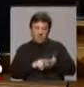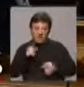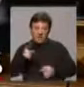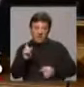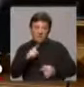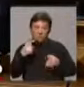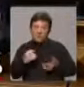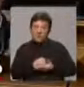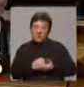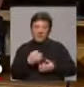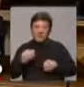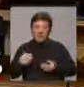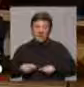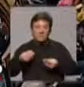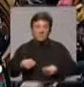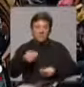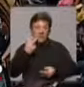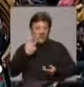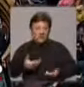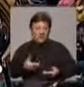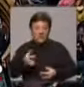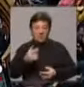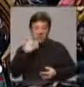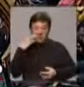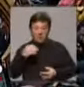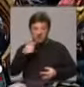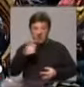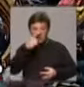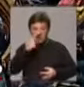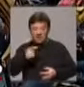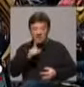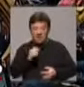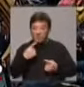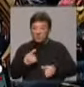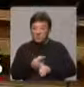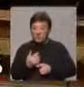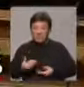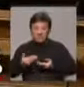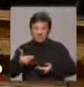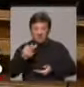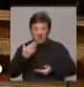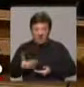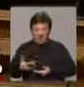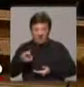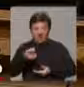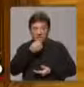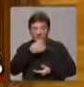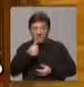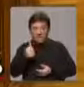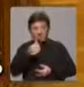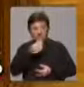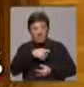não tem nada para apresentar no presente. E, normalmente, quem não tem para apresentar no presente perde